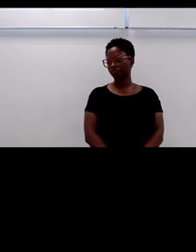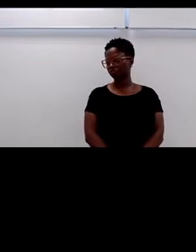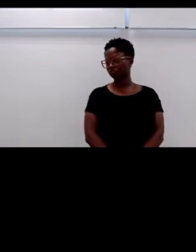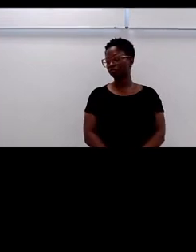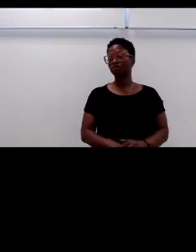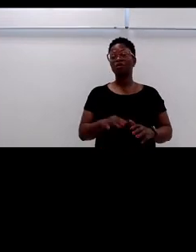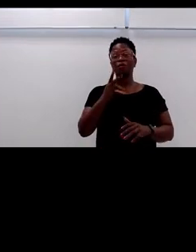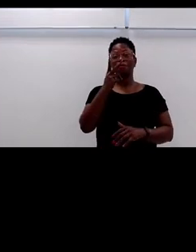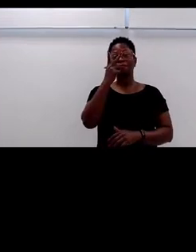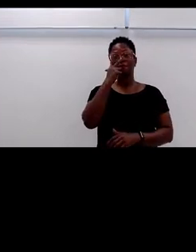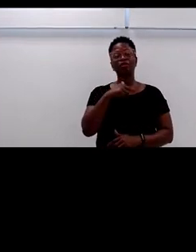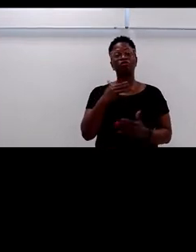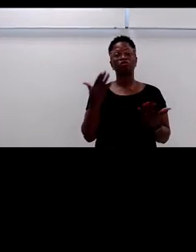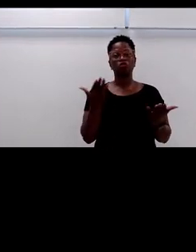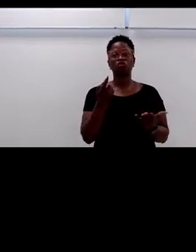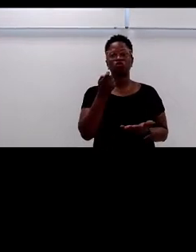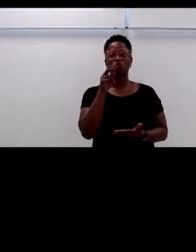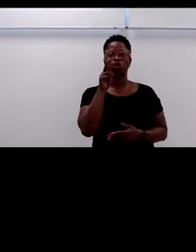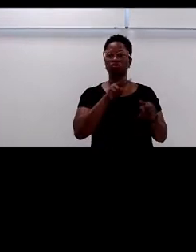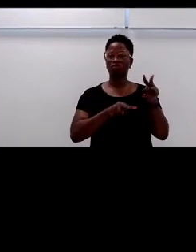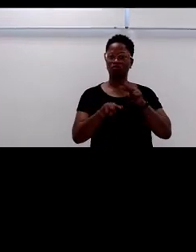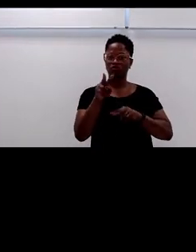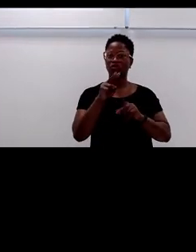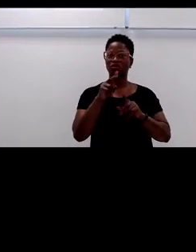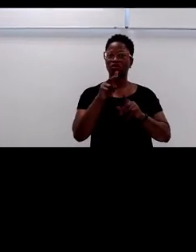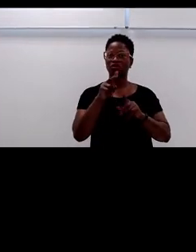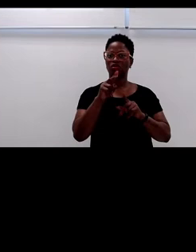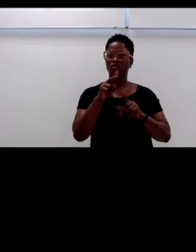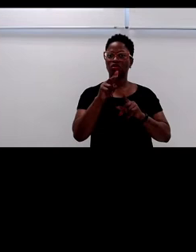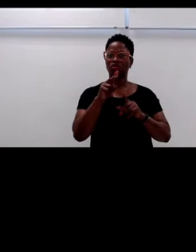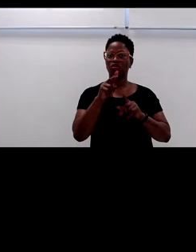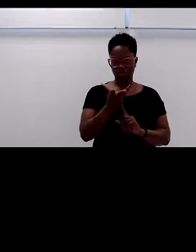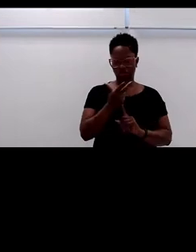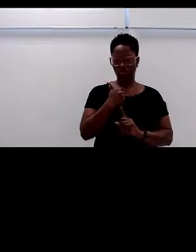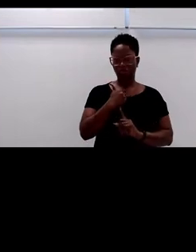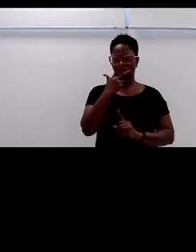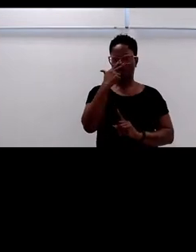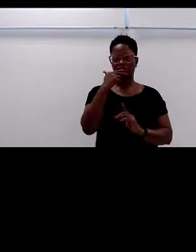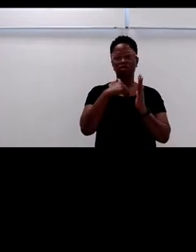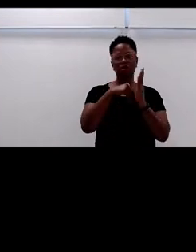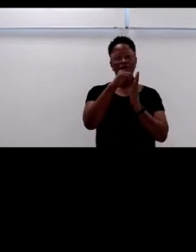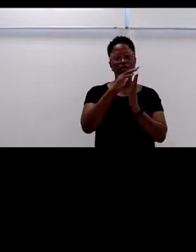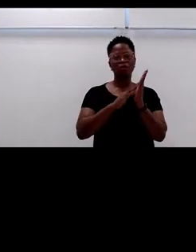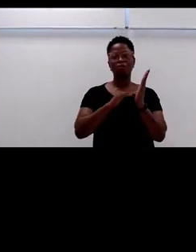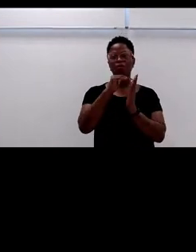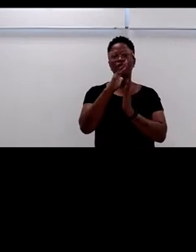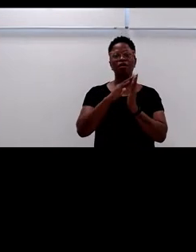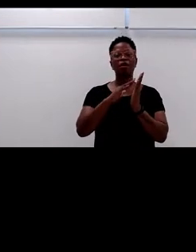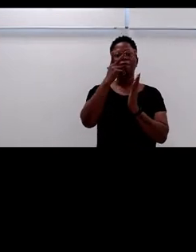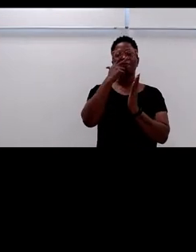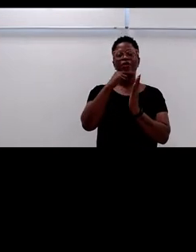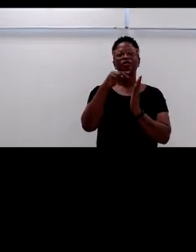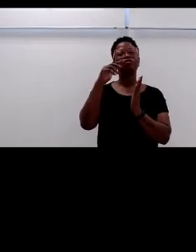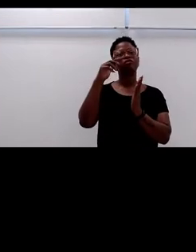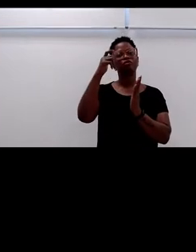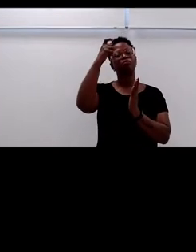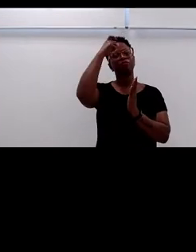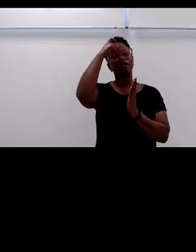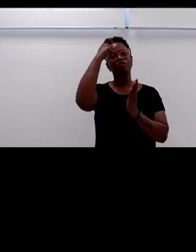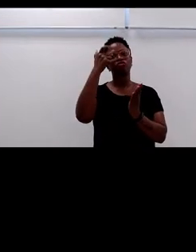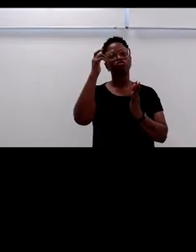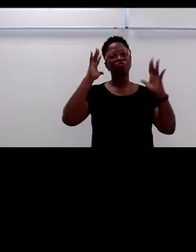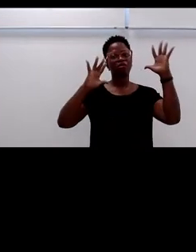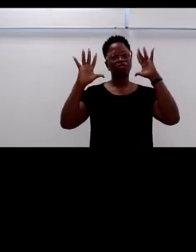Hoje em dia, mesmo nos instantes de arte, parece que o pintor deixou de ser um arquétipo na mente das pessoas, no imaginário das